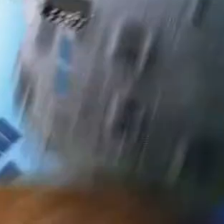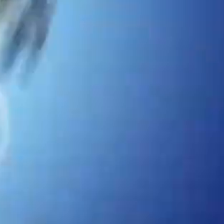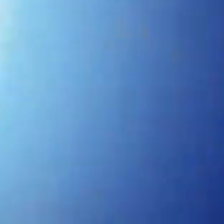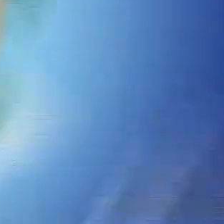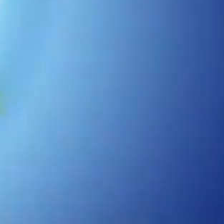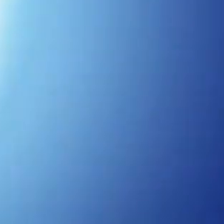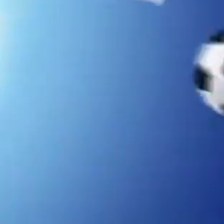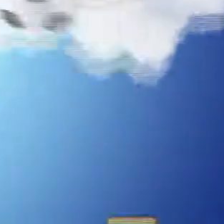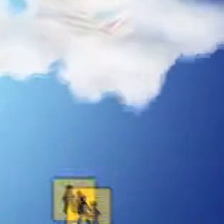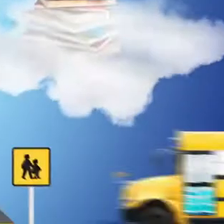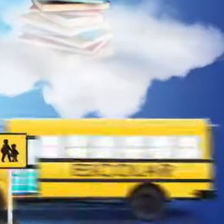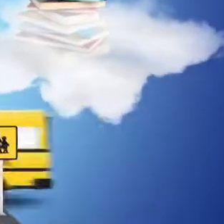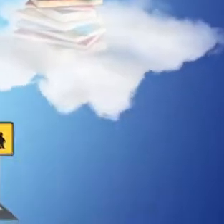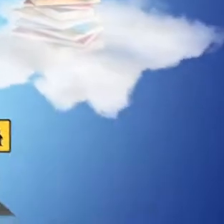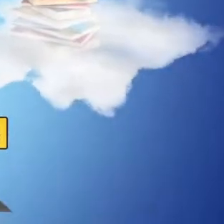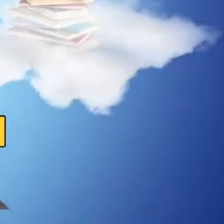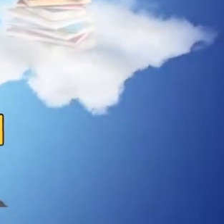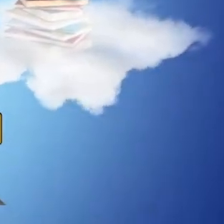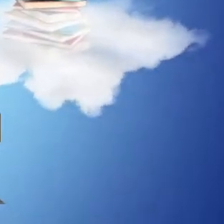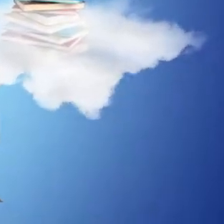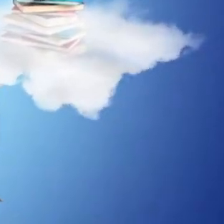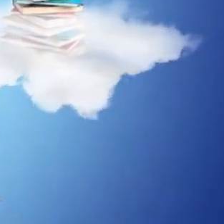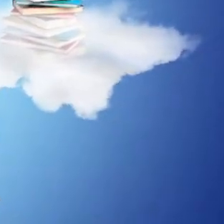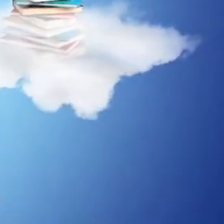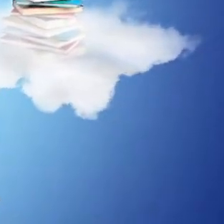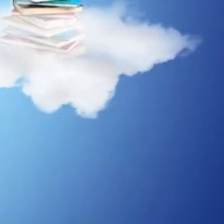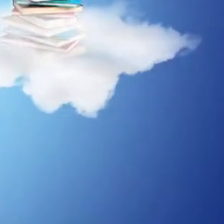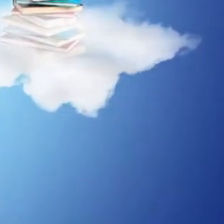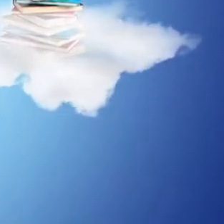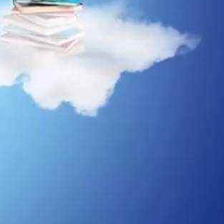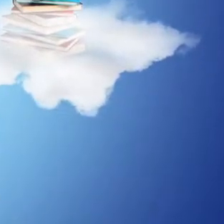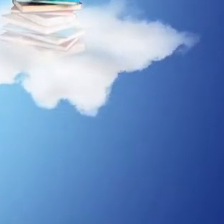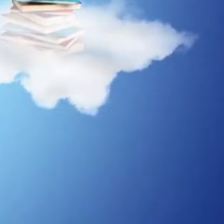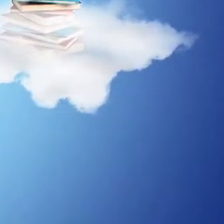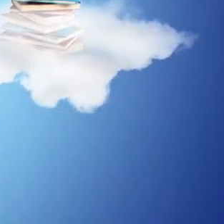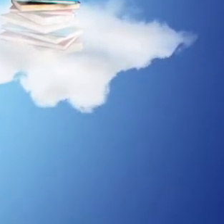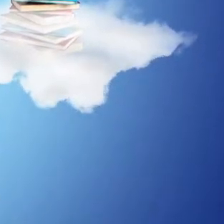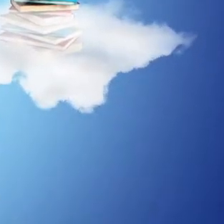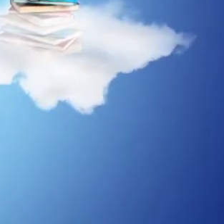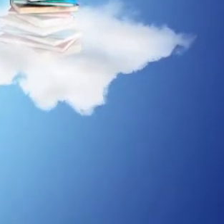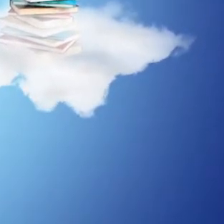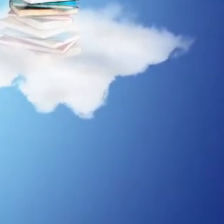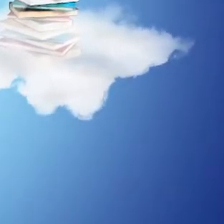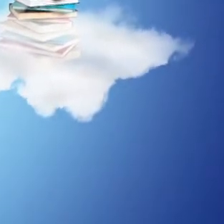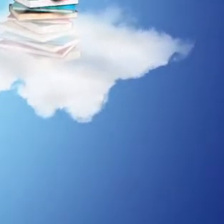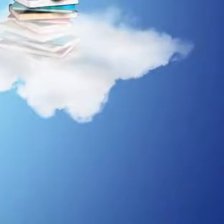E aí E aí E aí